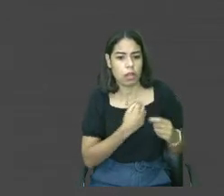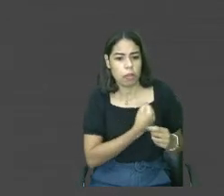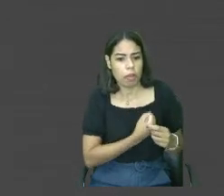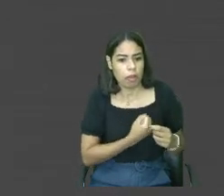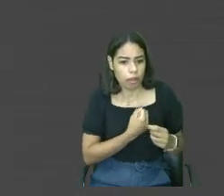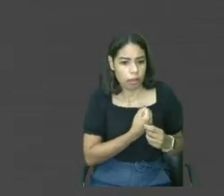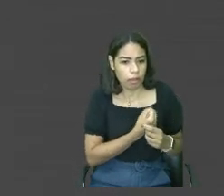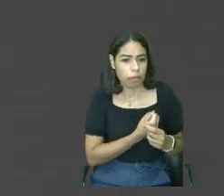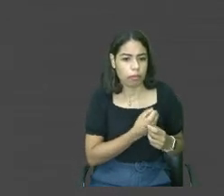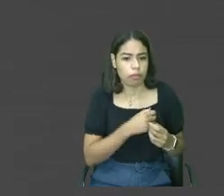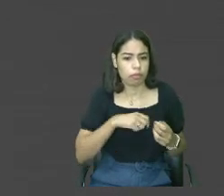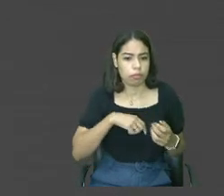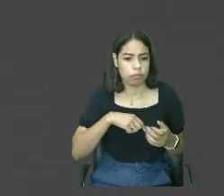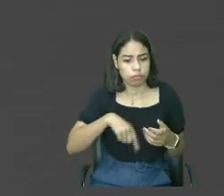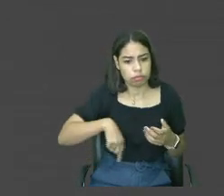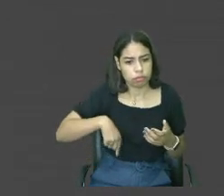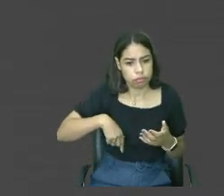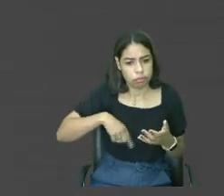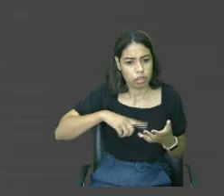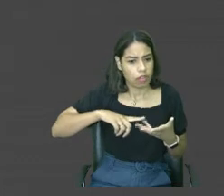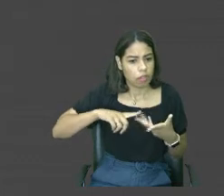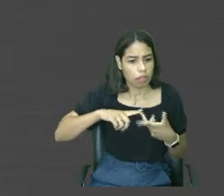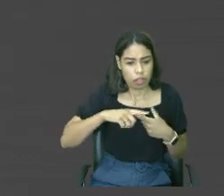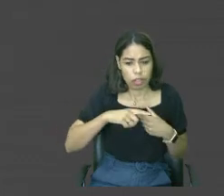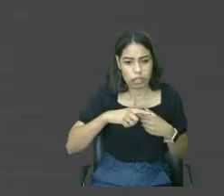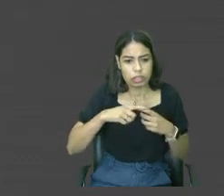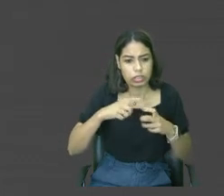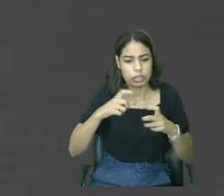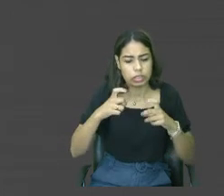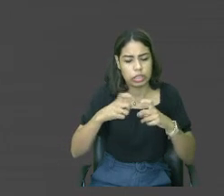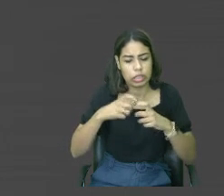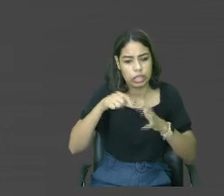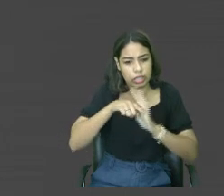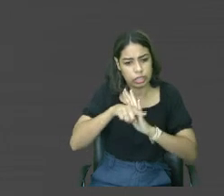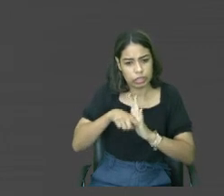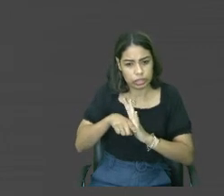1.668 mamografias no quadrimestre.